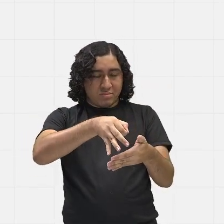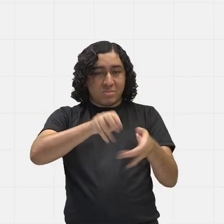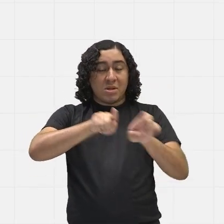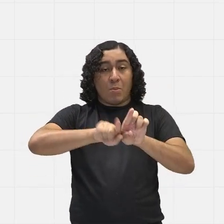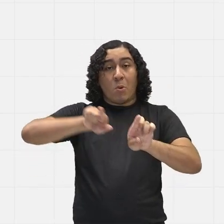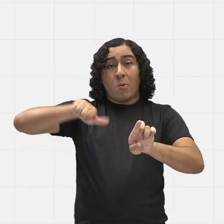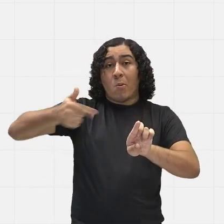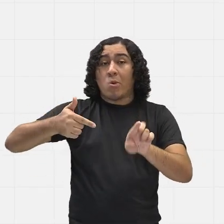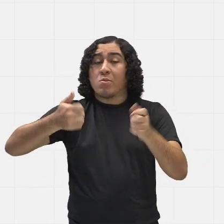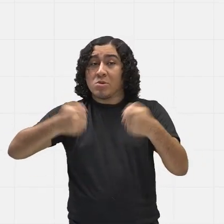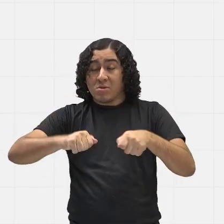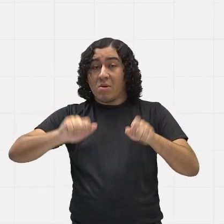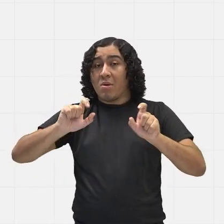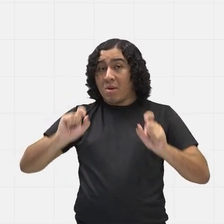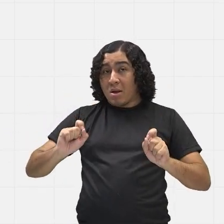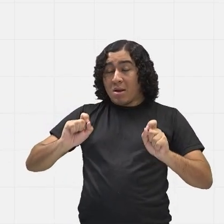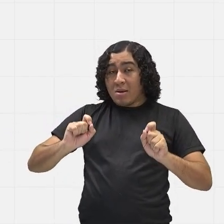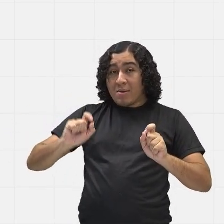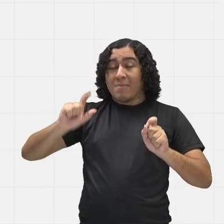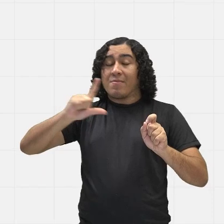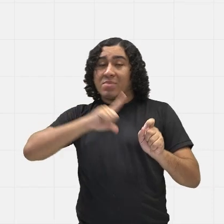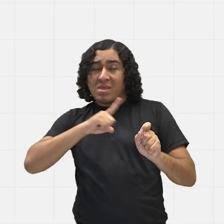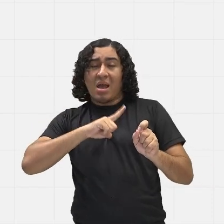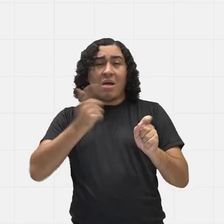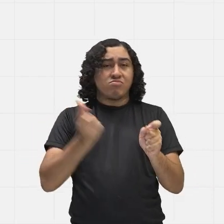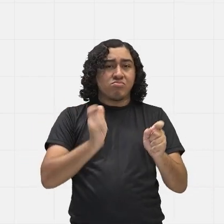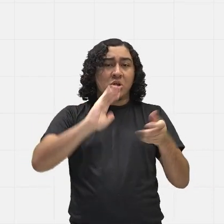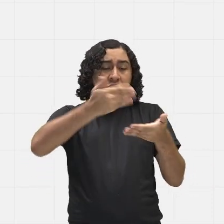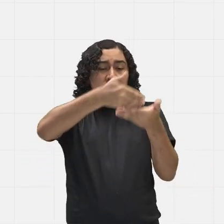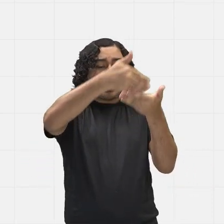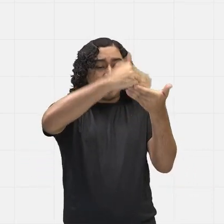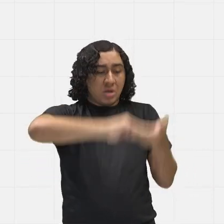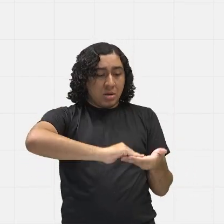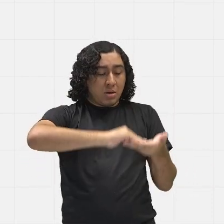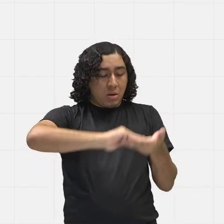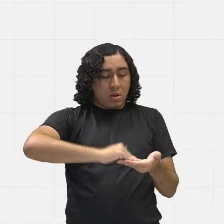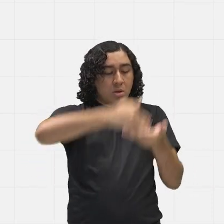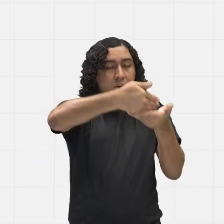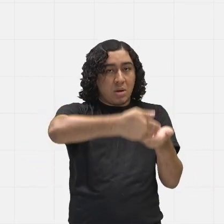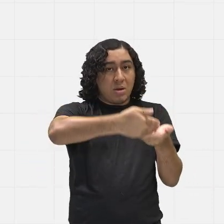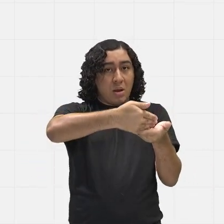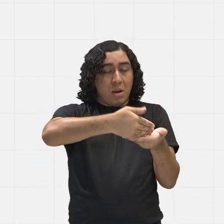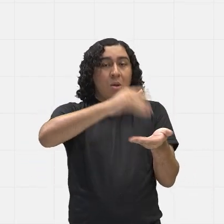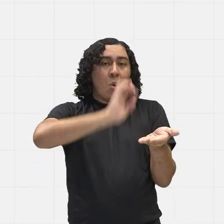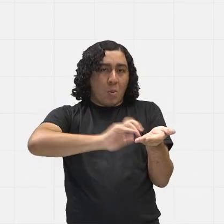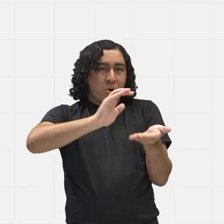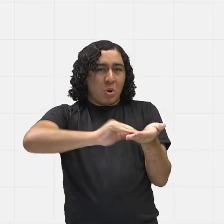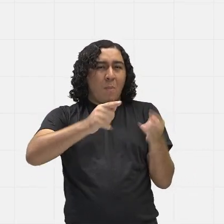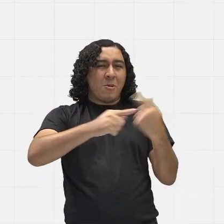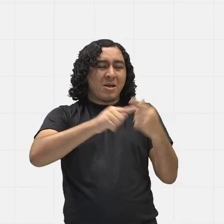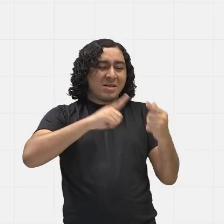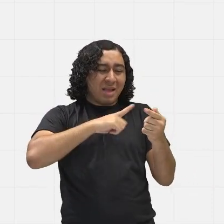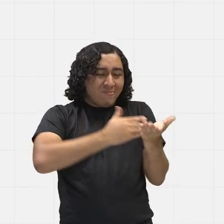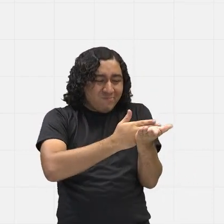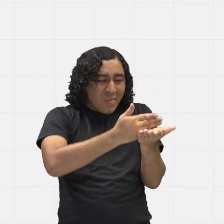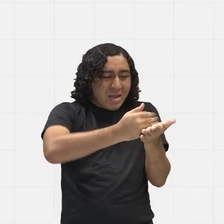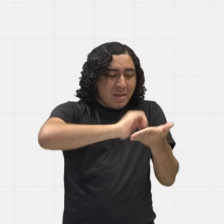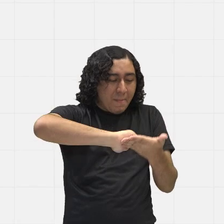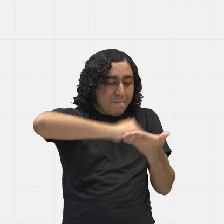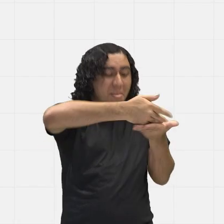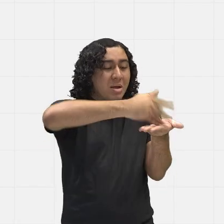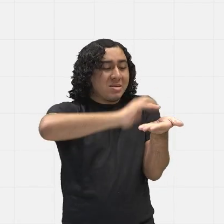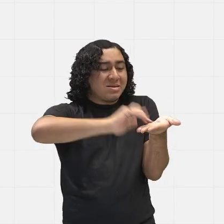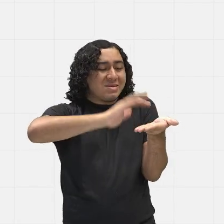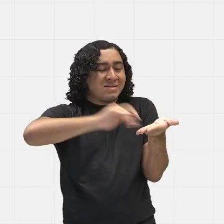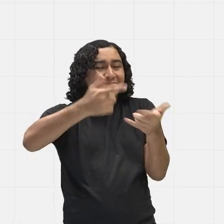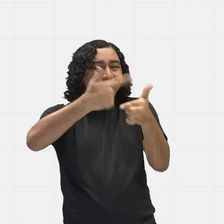você pode fazer também é reiniciar o seu Windows, porque às vezes o o computador inicia, às vezes ele pode não reconhecer o drive